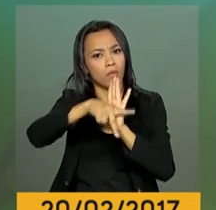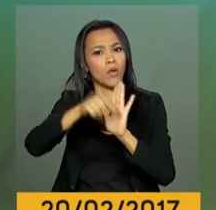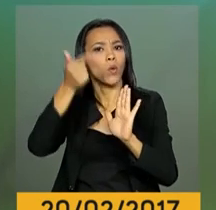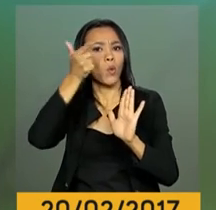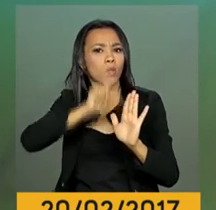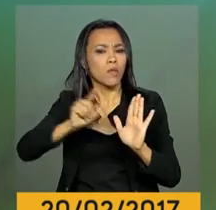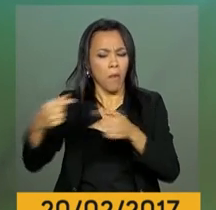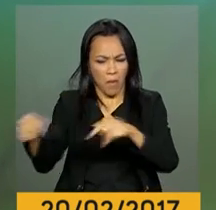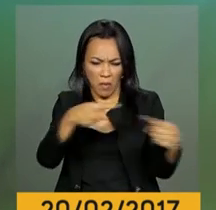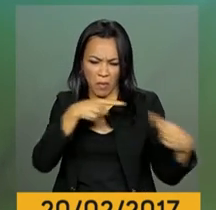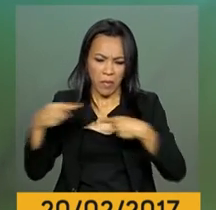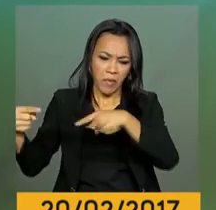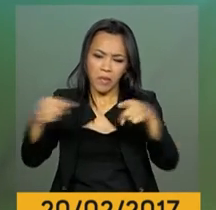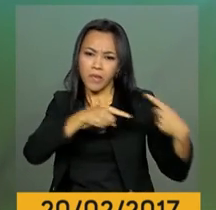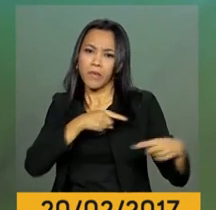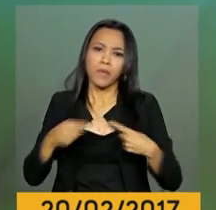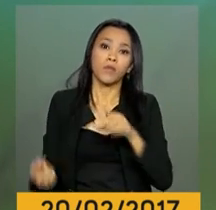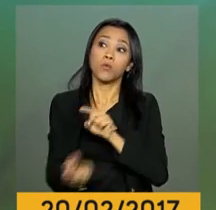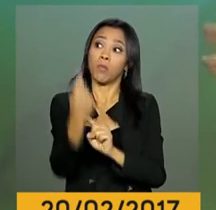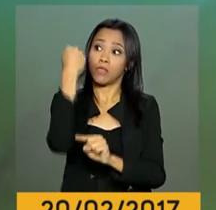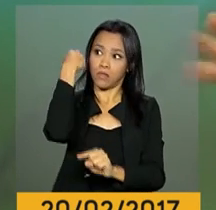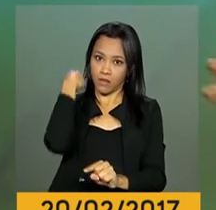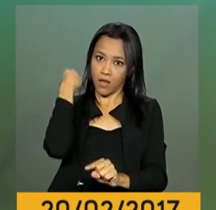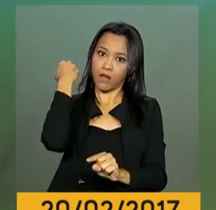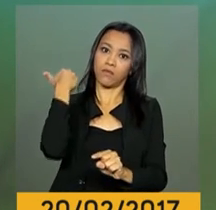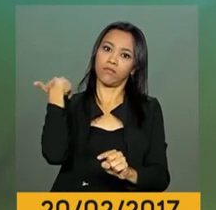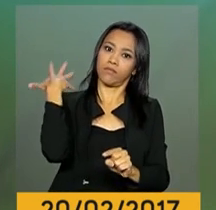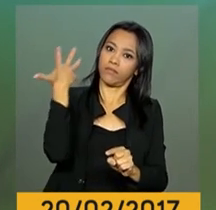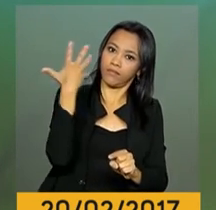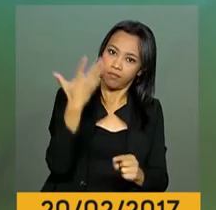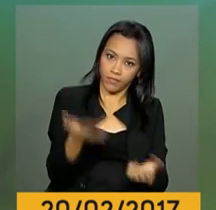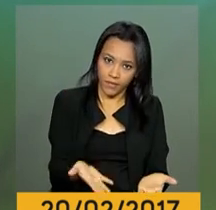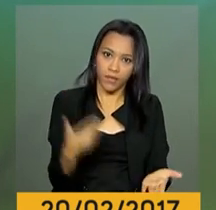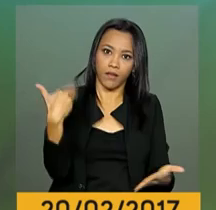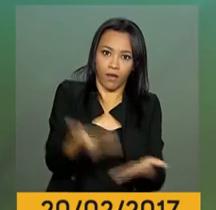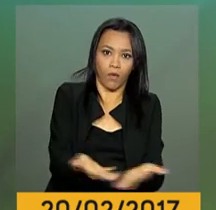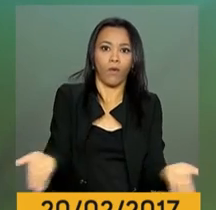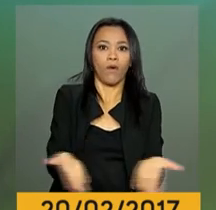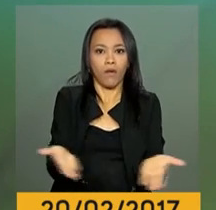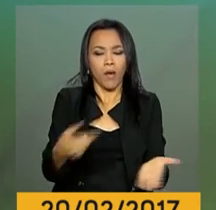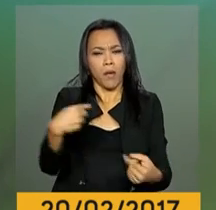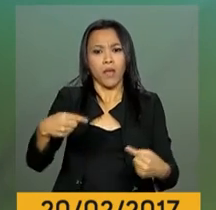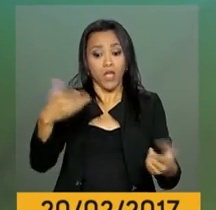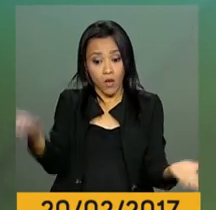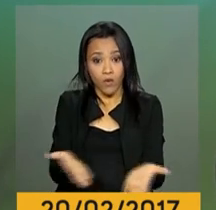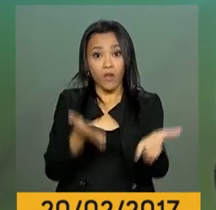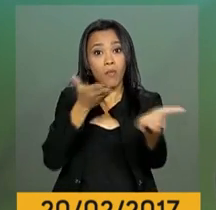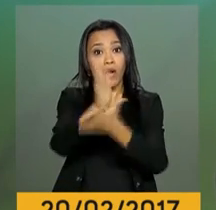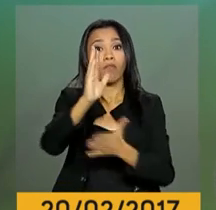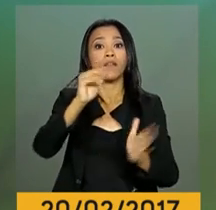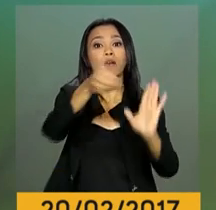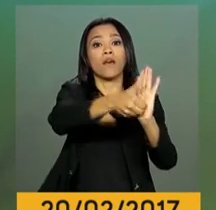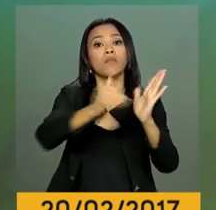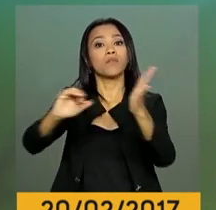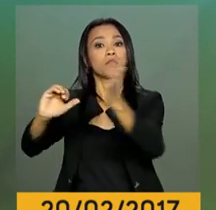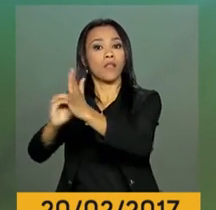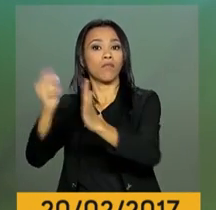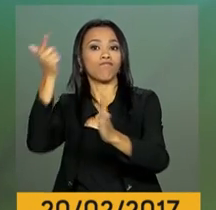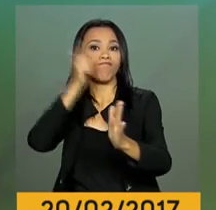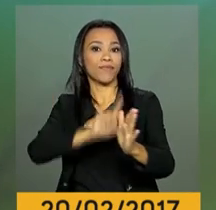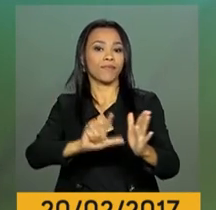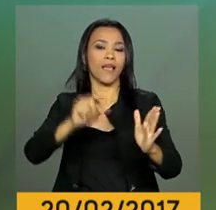longamente debatida no passado, como nos meses da medida provisória, e agora foi aprovada na Câmara e no Senado. Portanto, é a